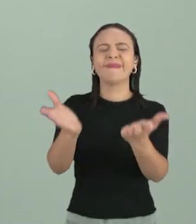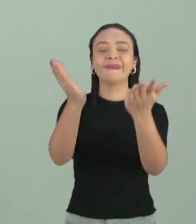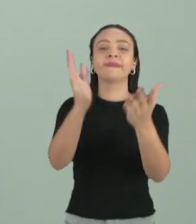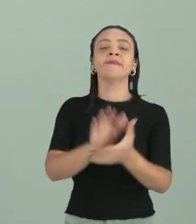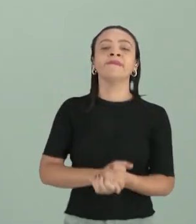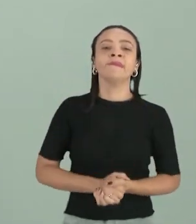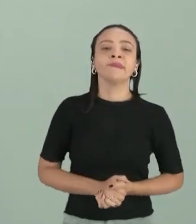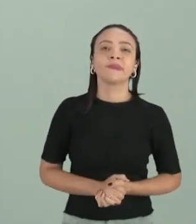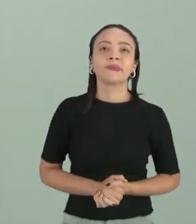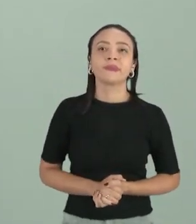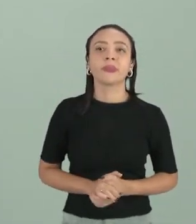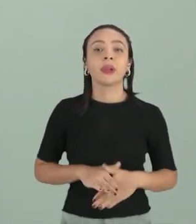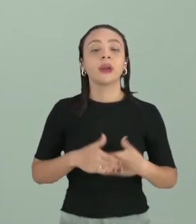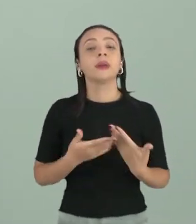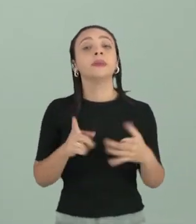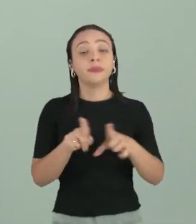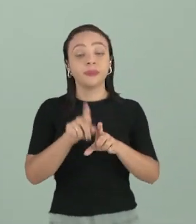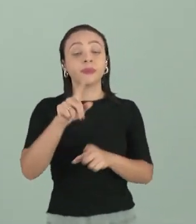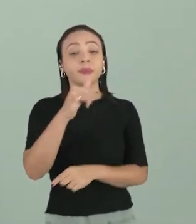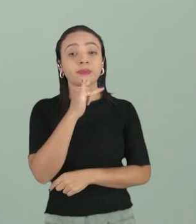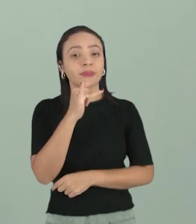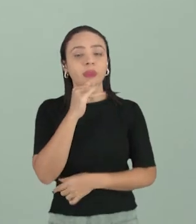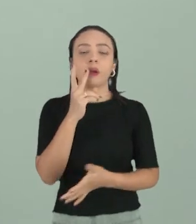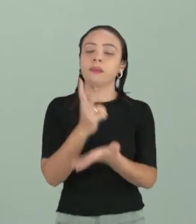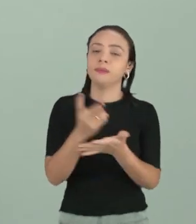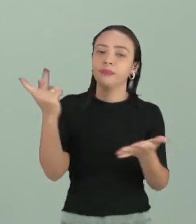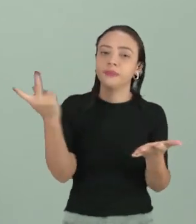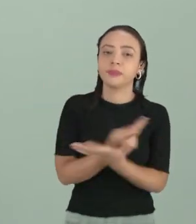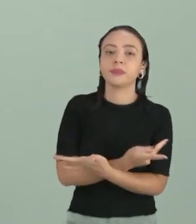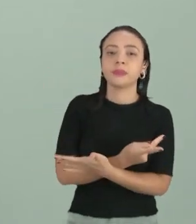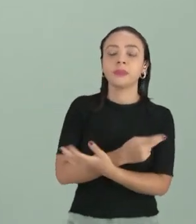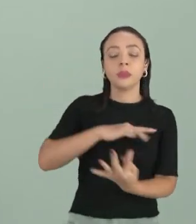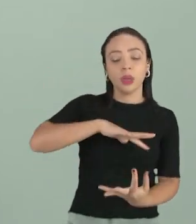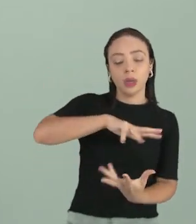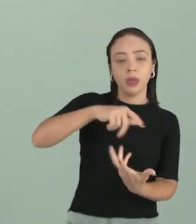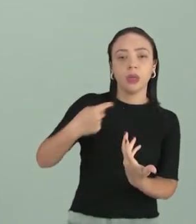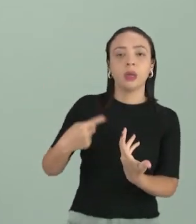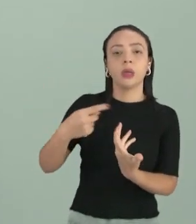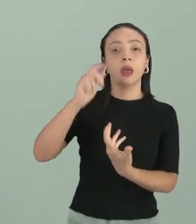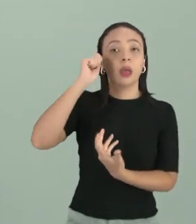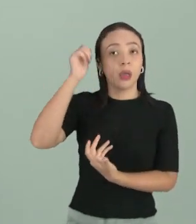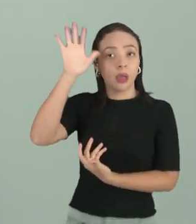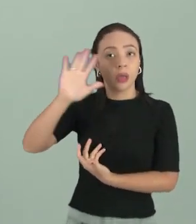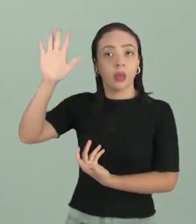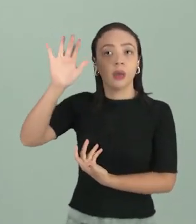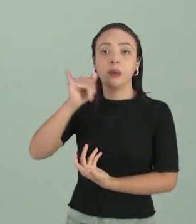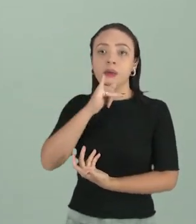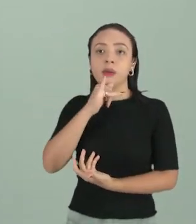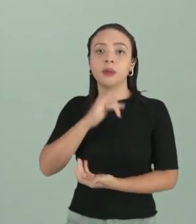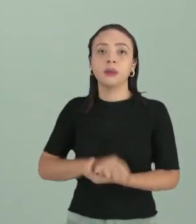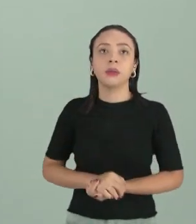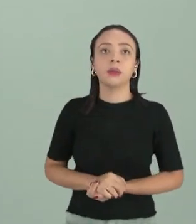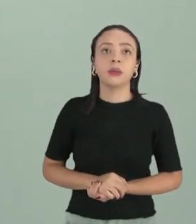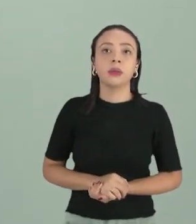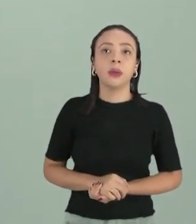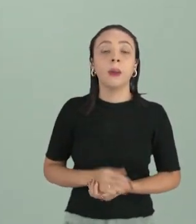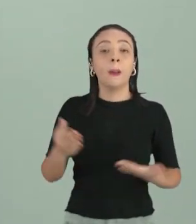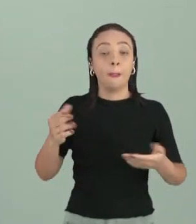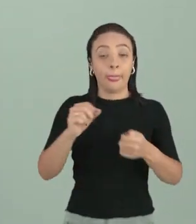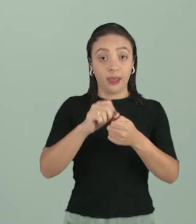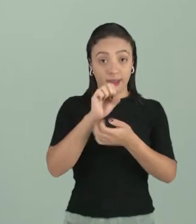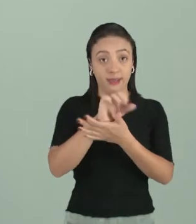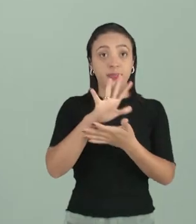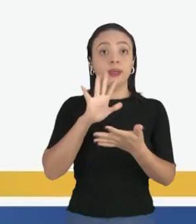frente. Então, aí é um exemplo clássico lá no continente africano, no caso da África do Sul. Com isso, vamos para o nosso